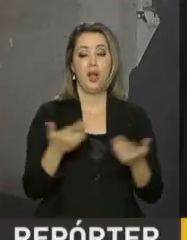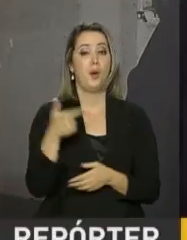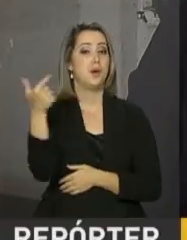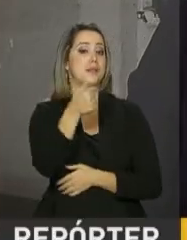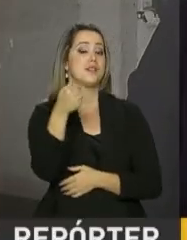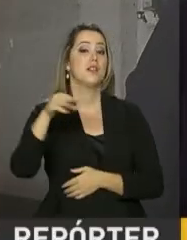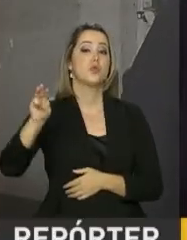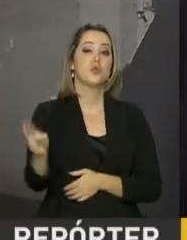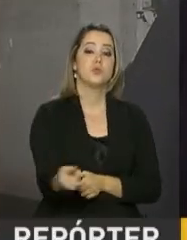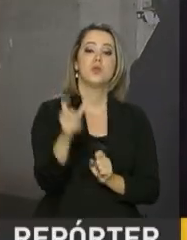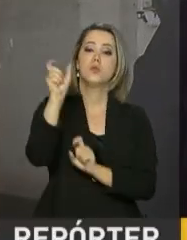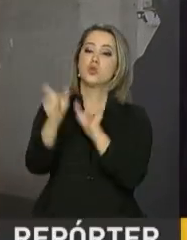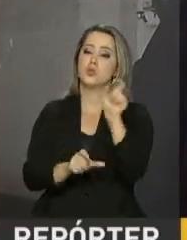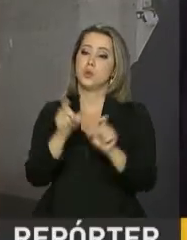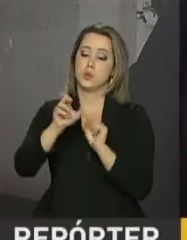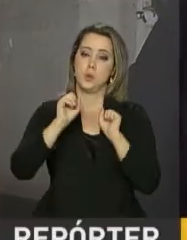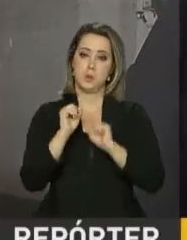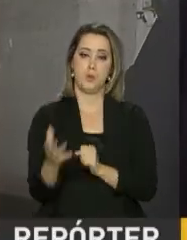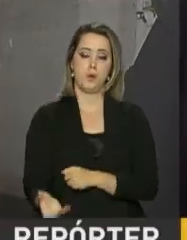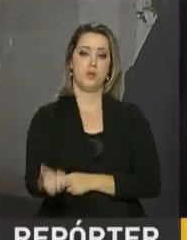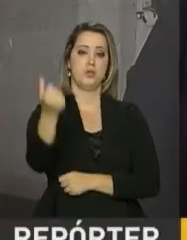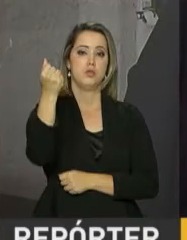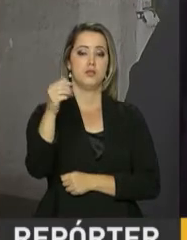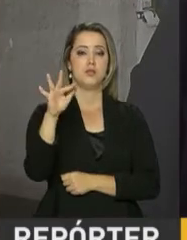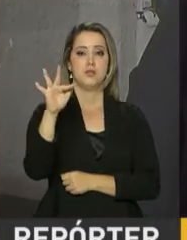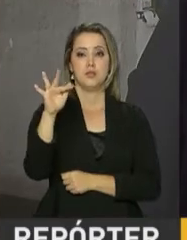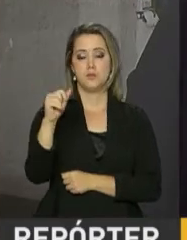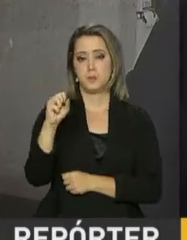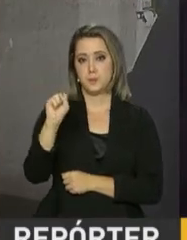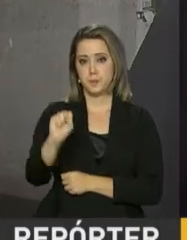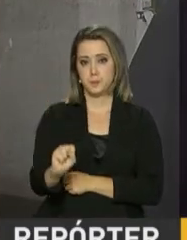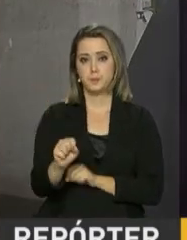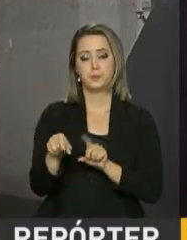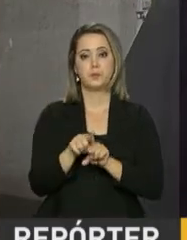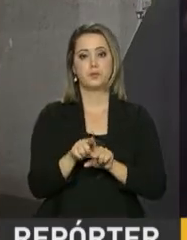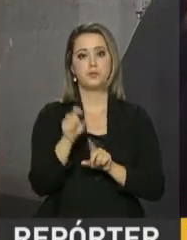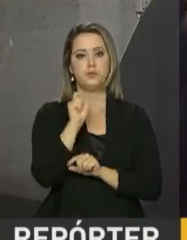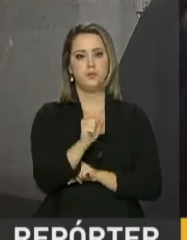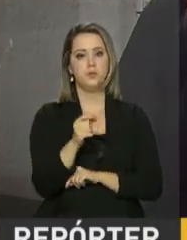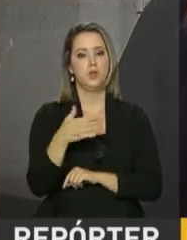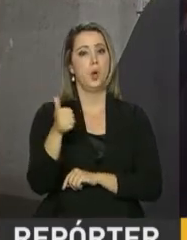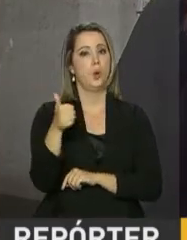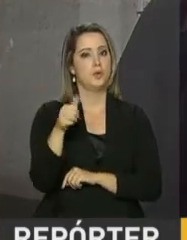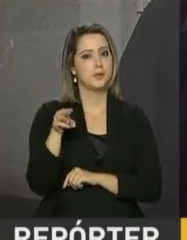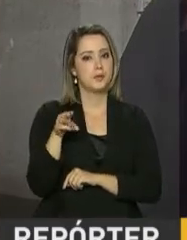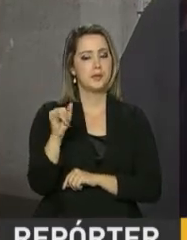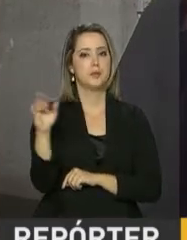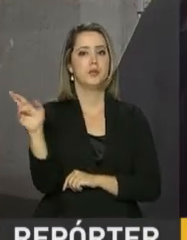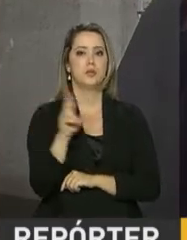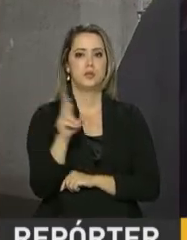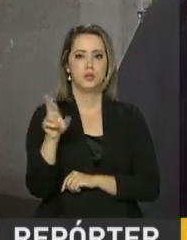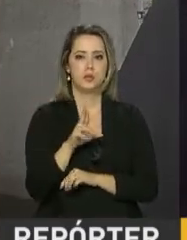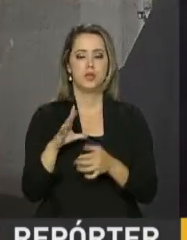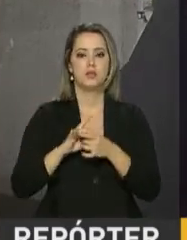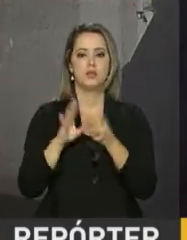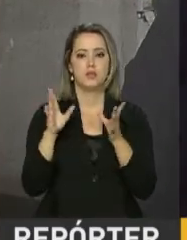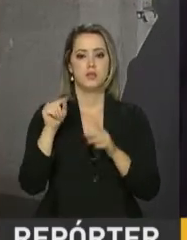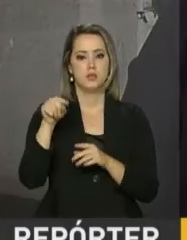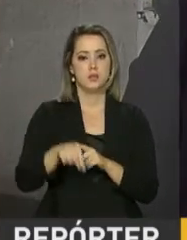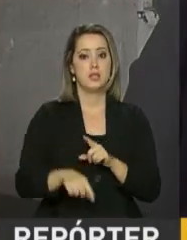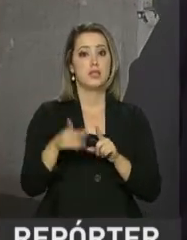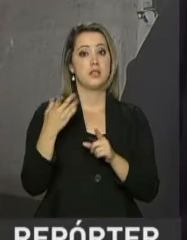de trabalhadores vão sacar o dinheiro das contas inativas do fgts são 11 bilhões de reais liberados a partir